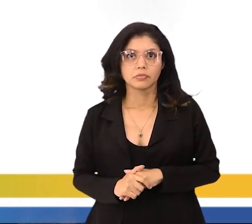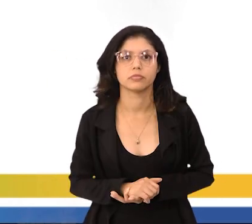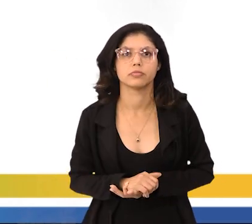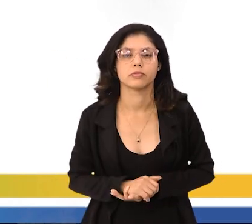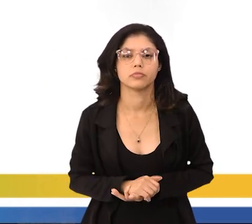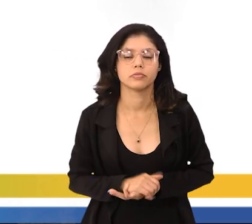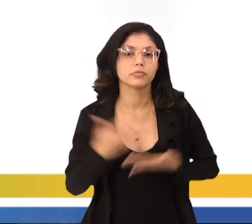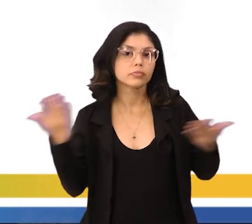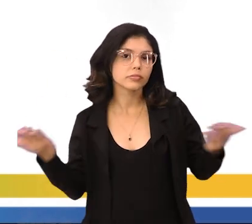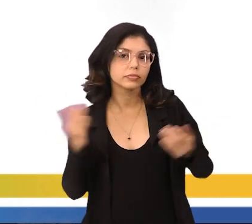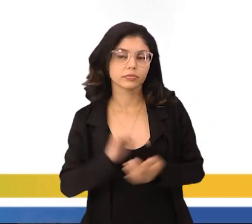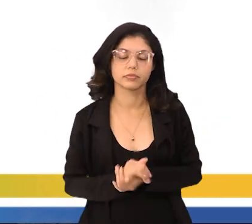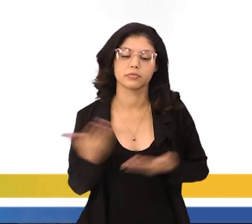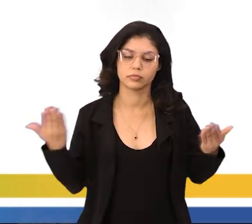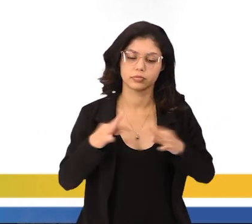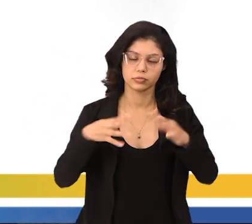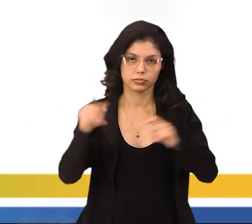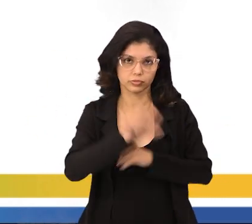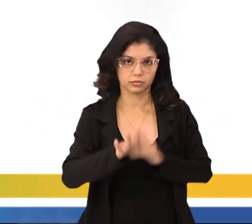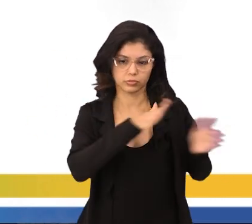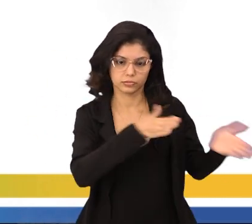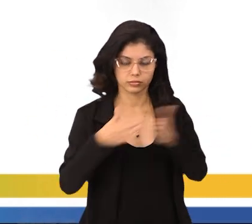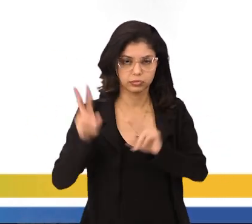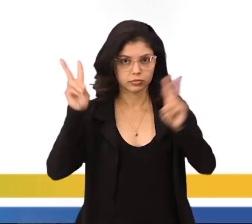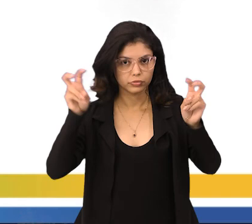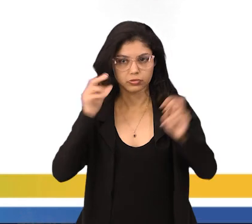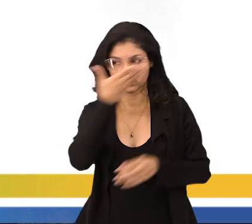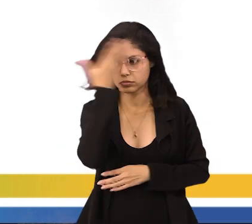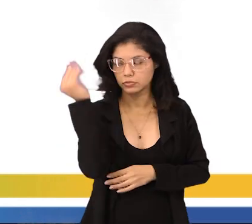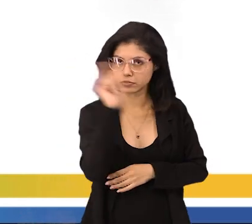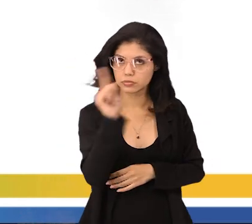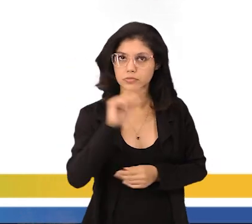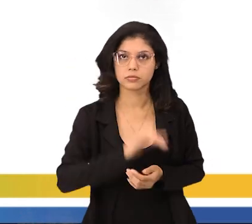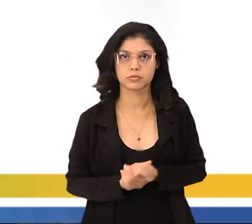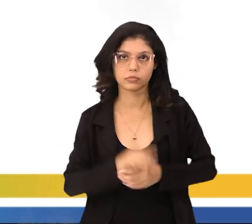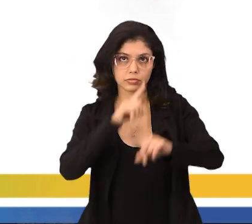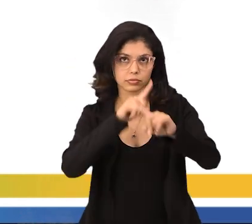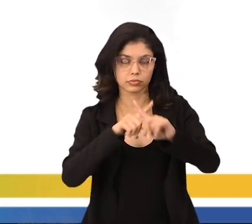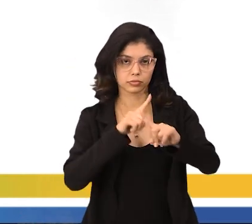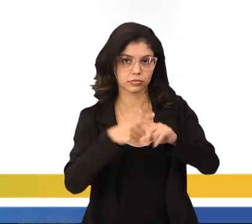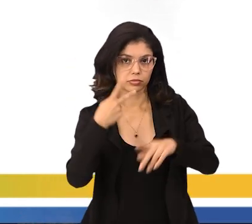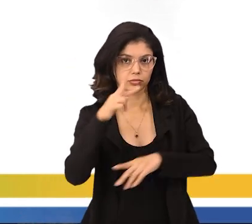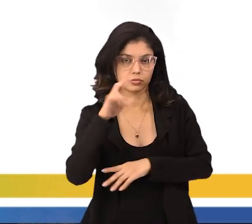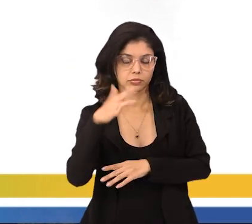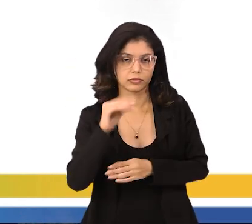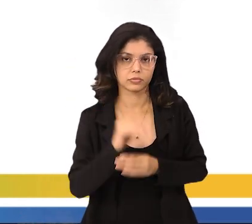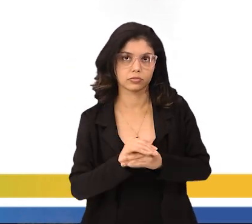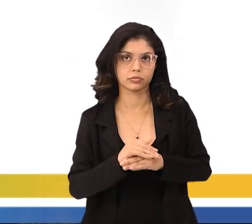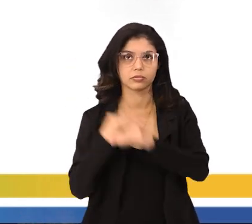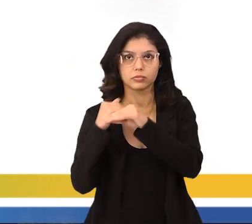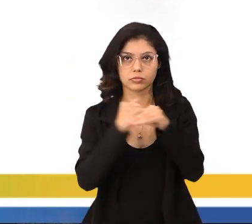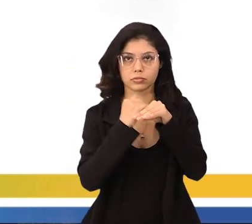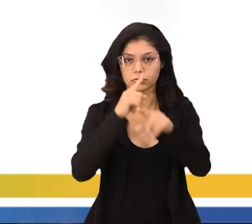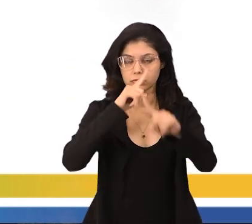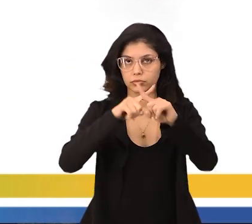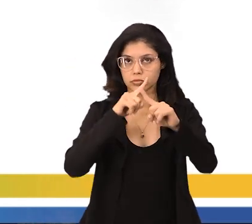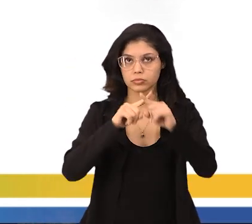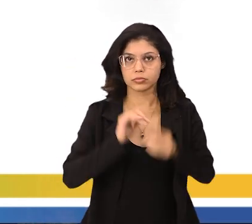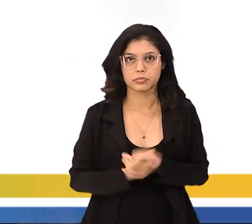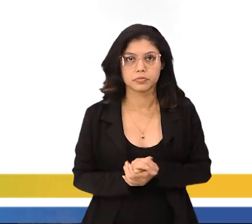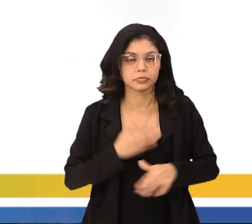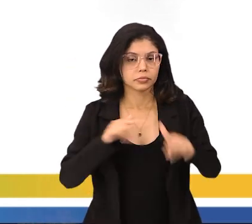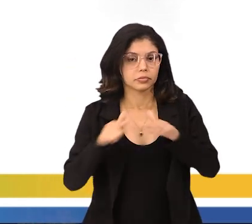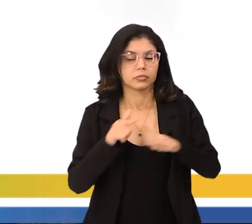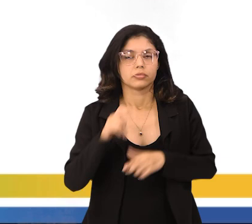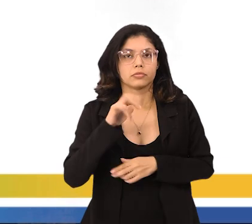ok? Então, pessoal, diante de toda essa parte teórica, não esqueça que a potência está relacionada com a multiplicação,